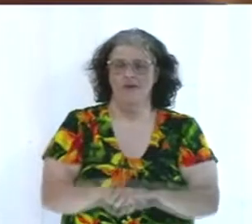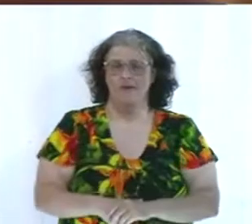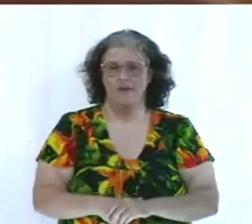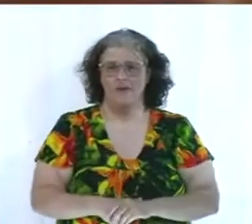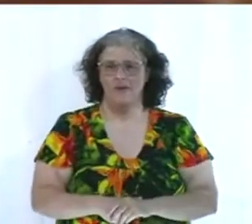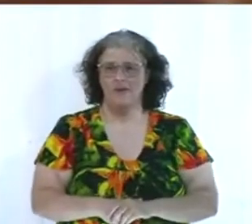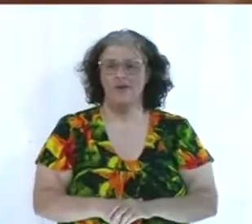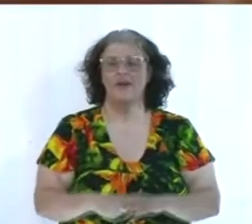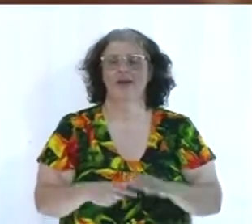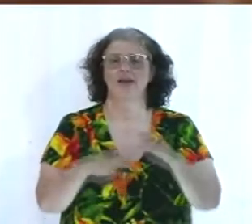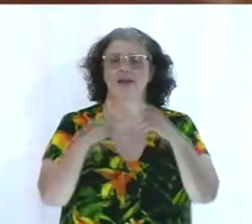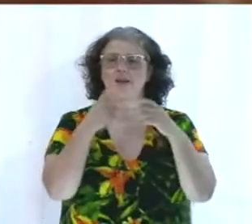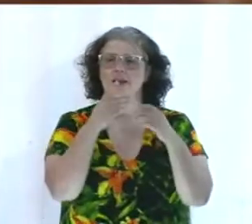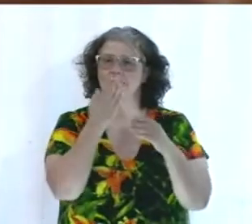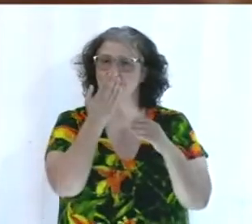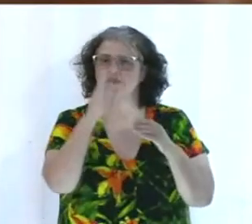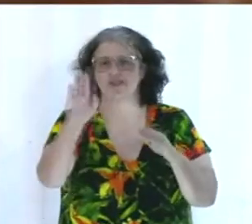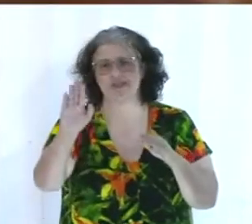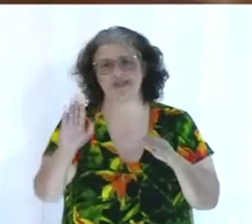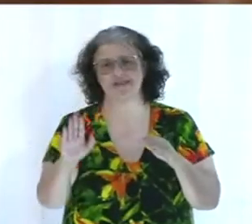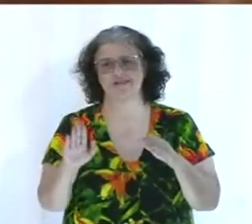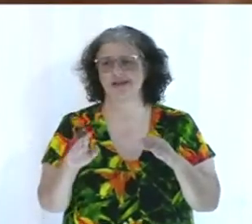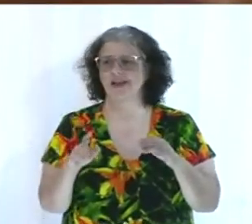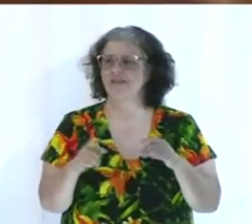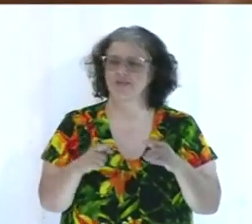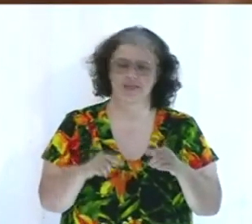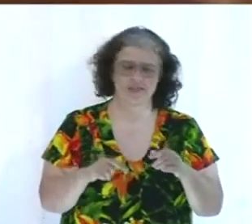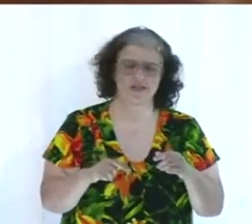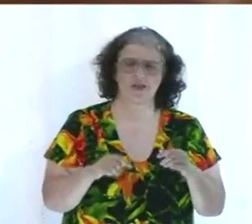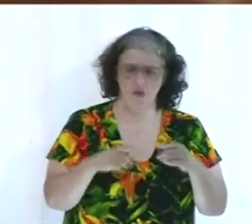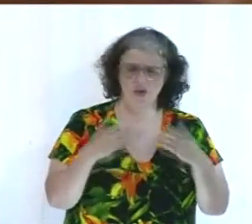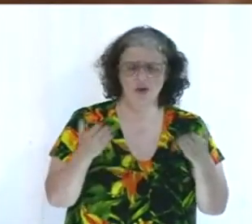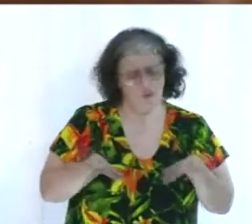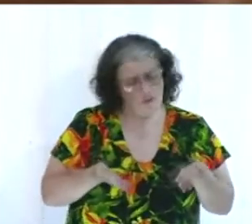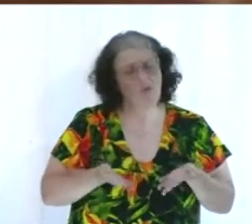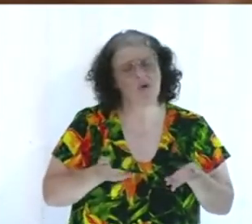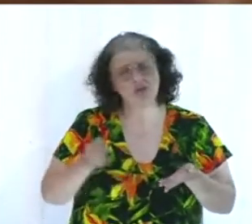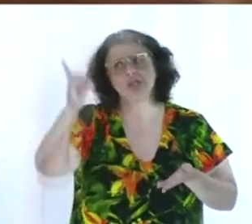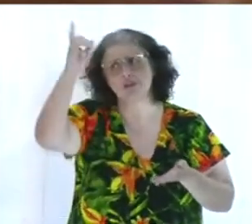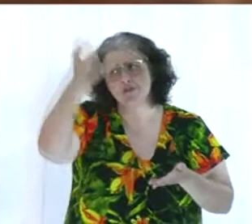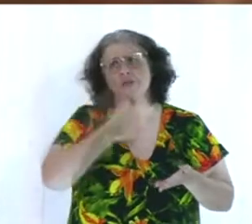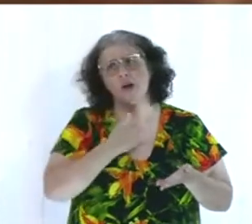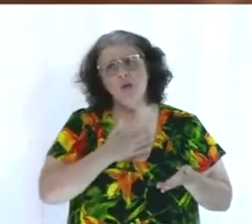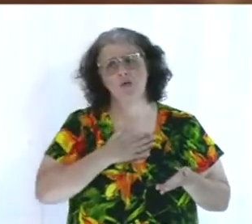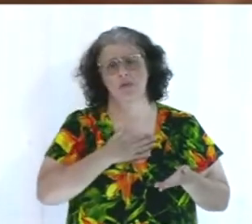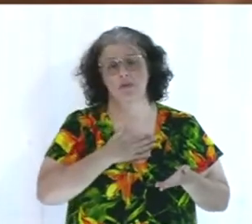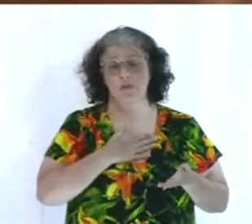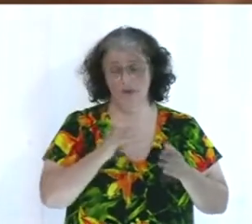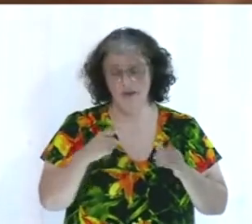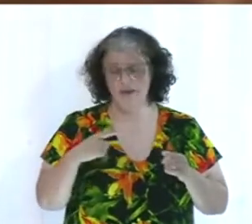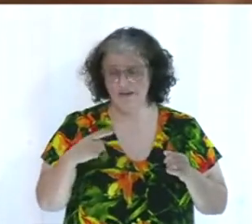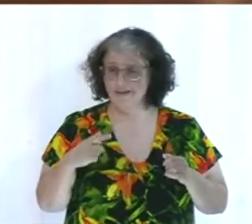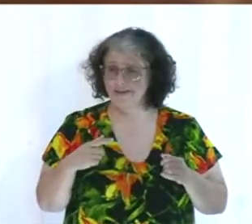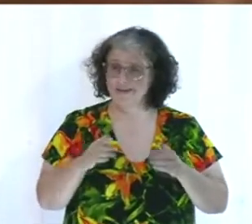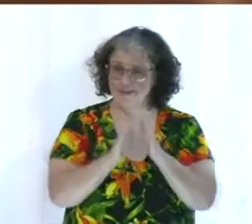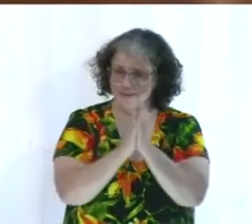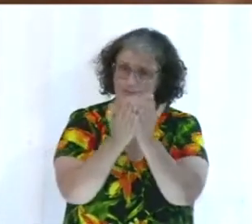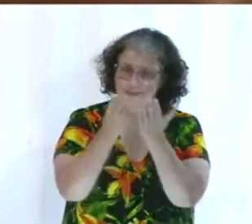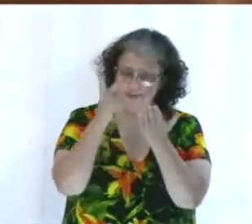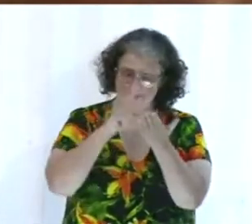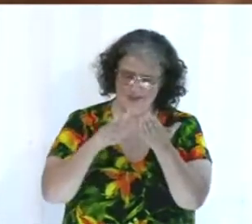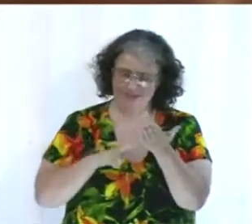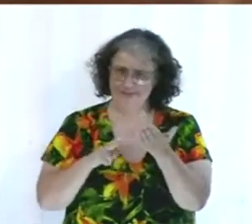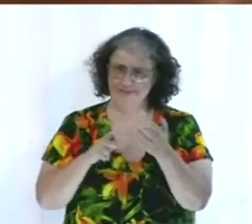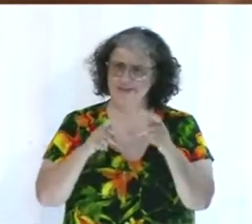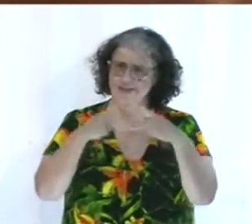aquela profecia. Meus irmãos, nós precisamos ouvir a palavra de Deus. Paulo está dizendo que mesmo